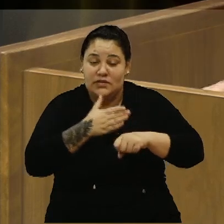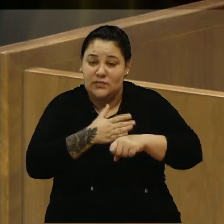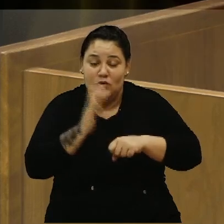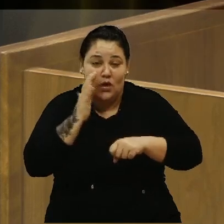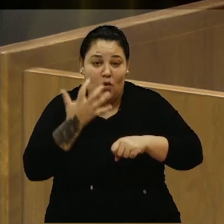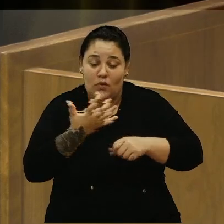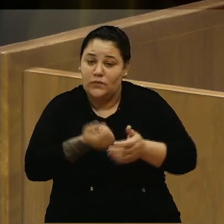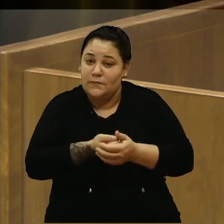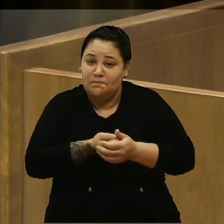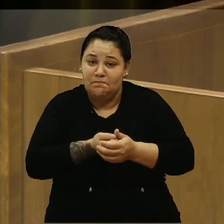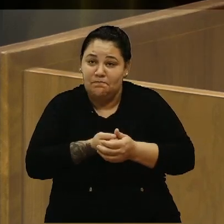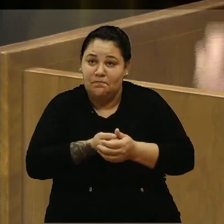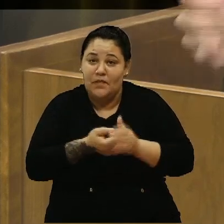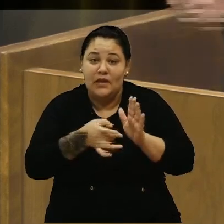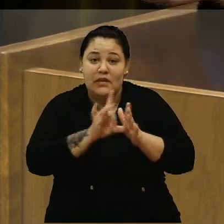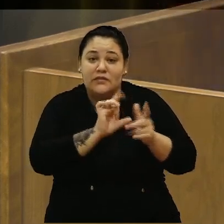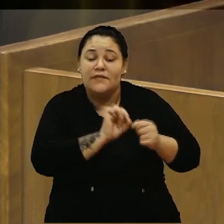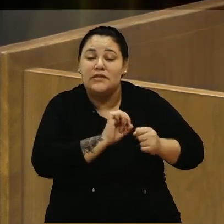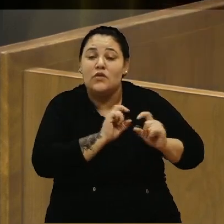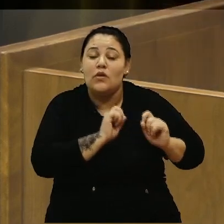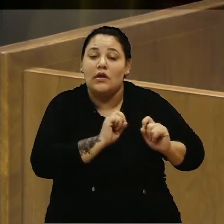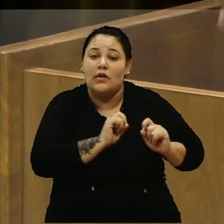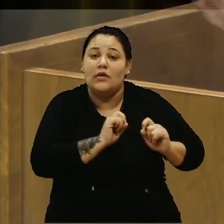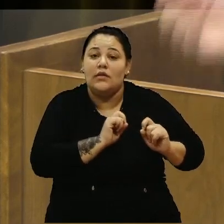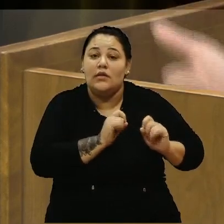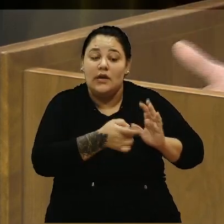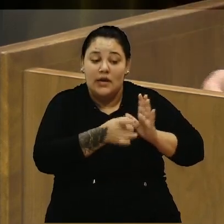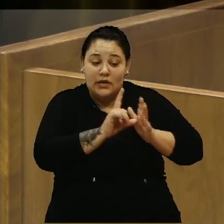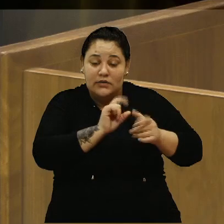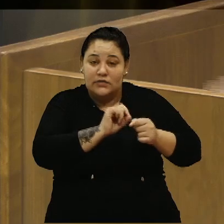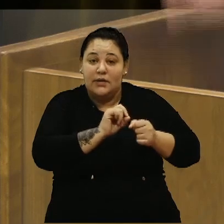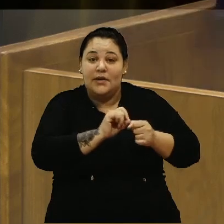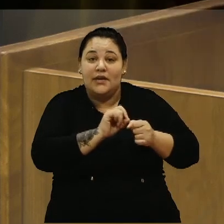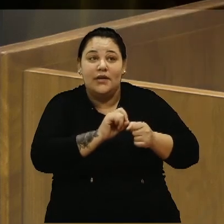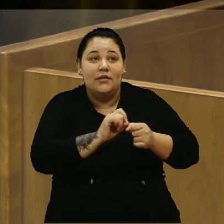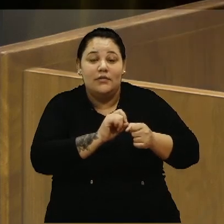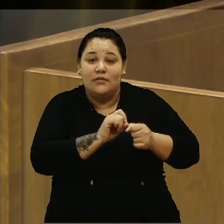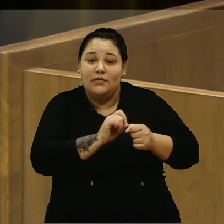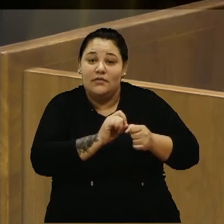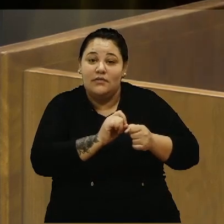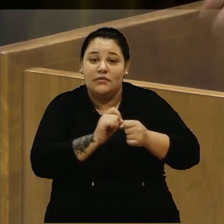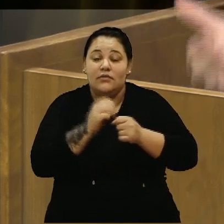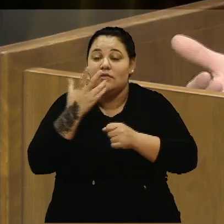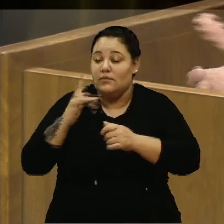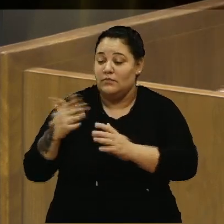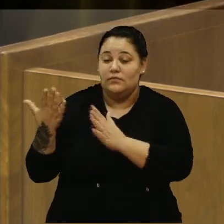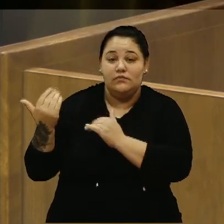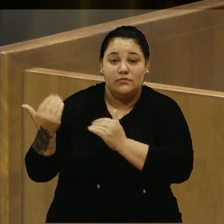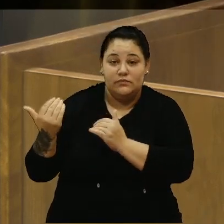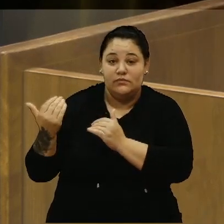nós faremos o quê? O que nós faremos antes com as crianças e adolescentes? O que nós faremos antes com as